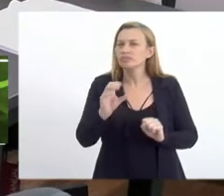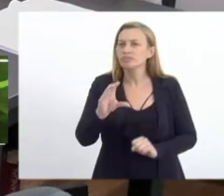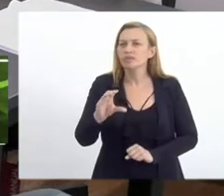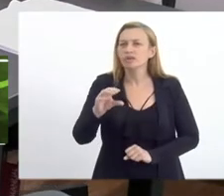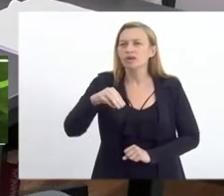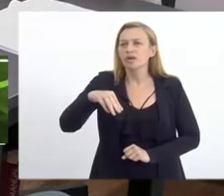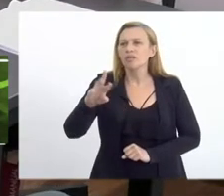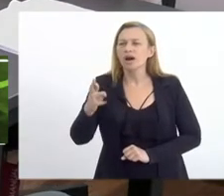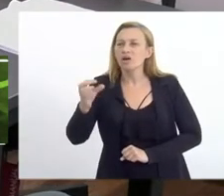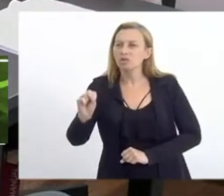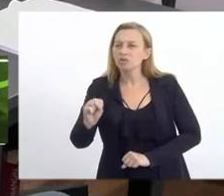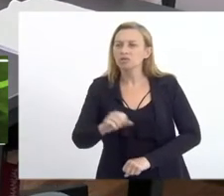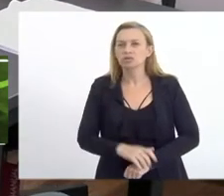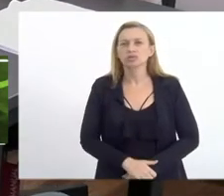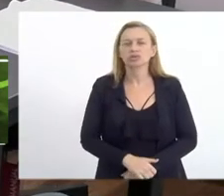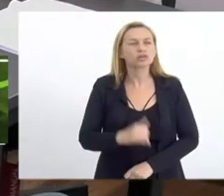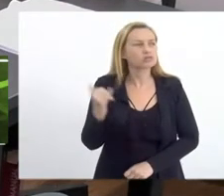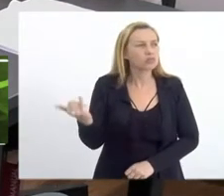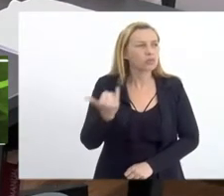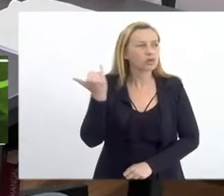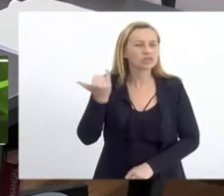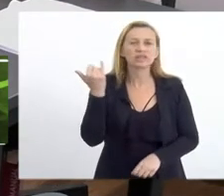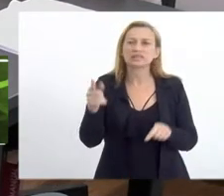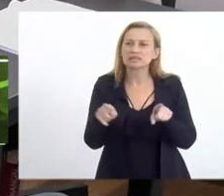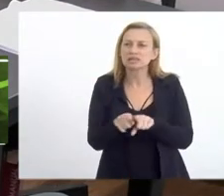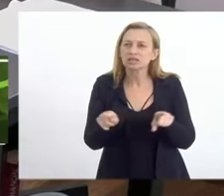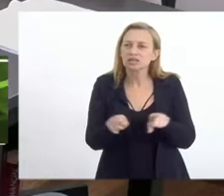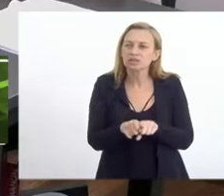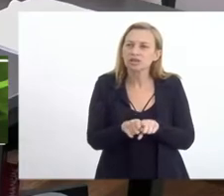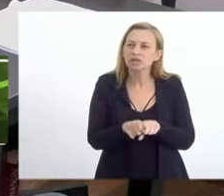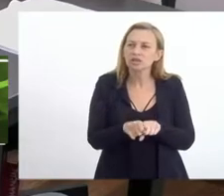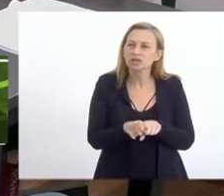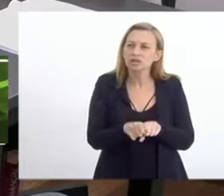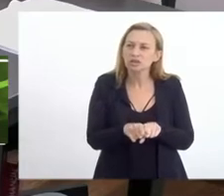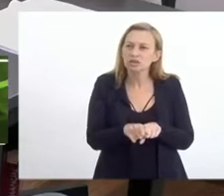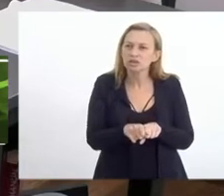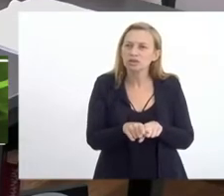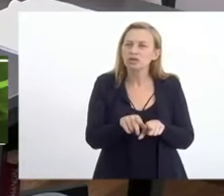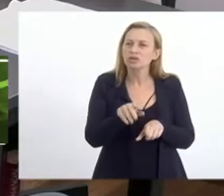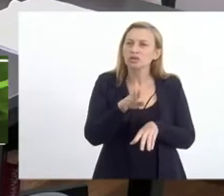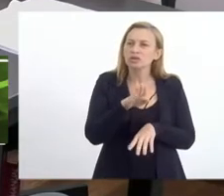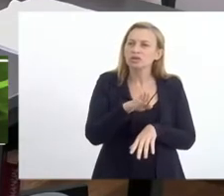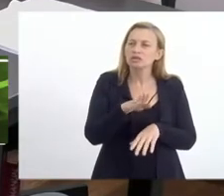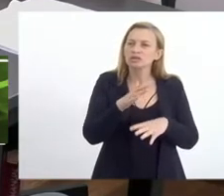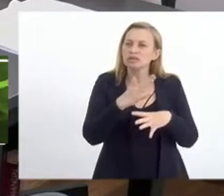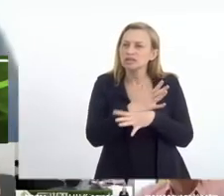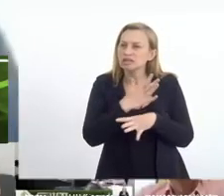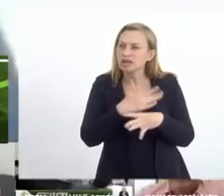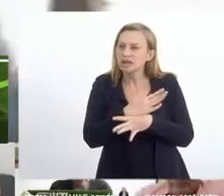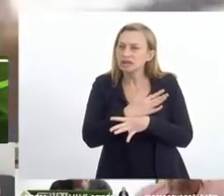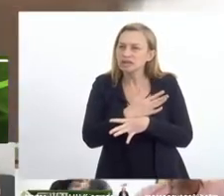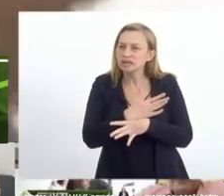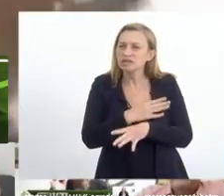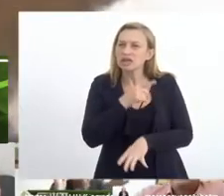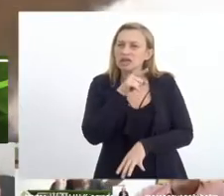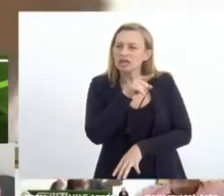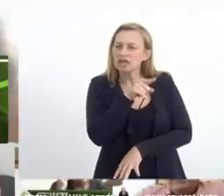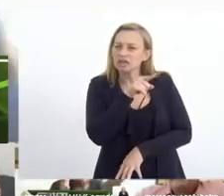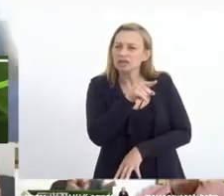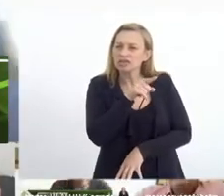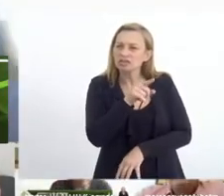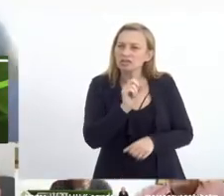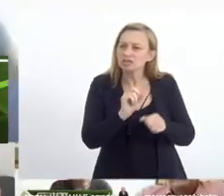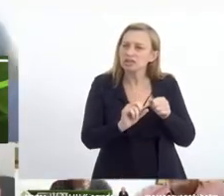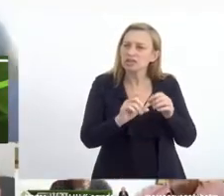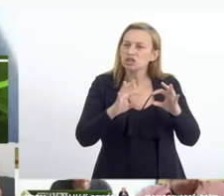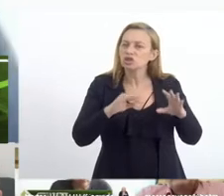E a importância também dos Conventions Visit Bureau das cidades, que eles estão